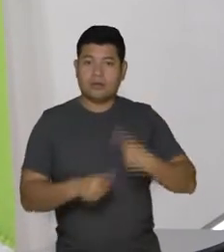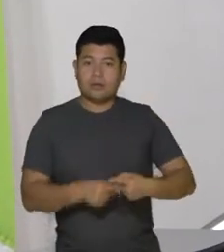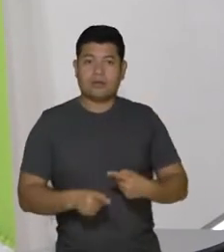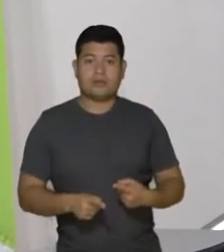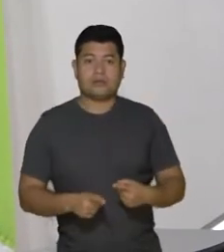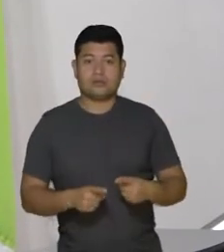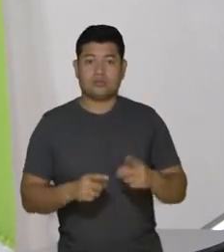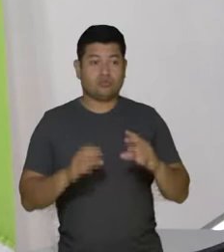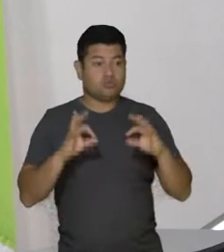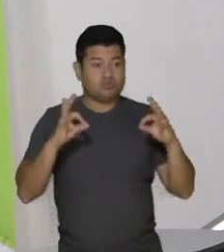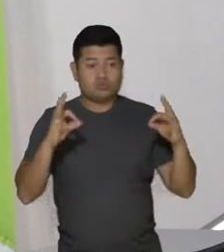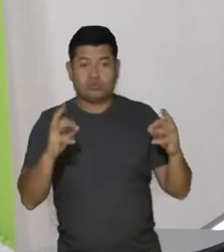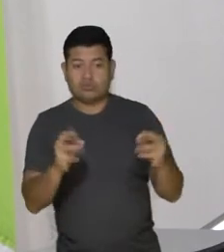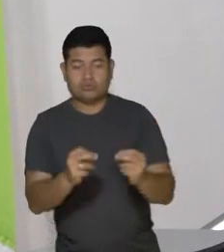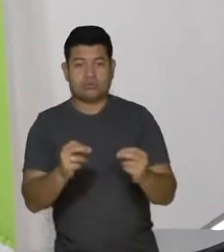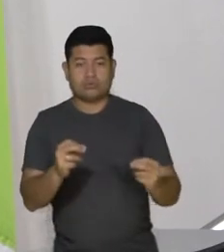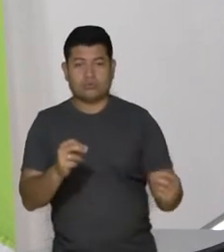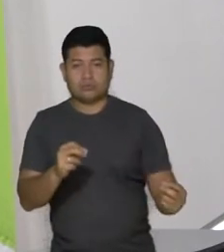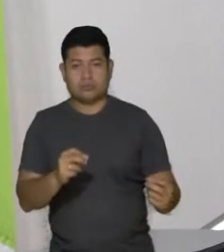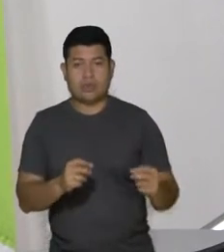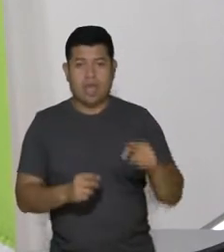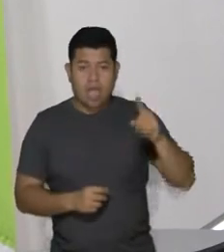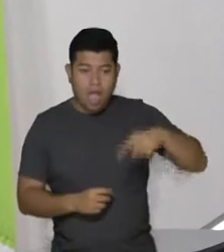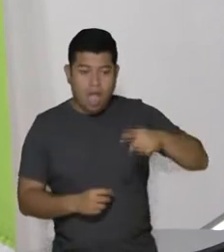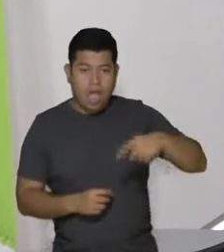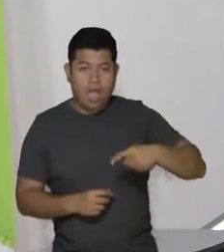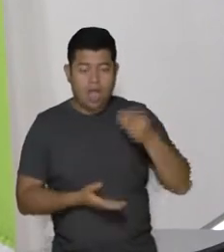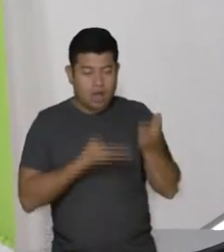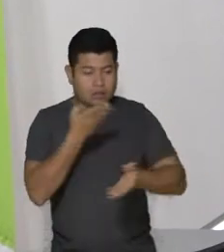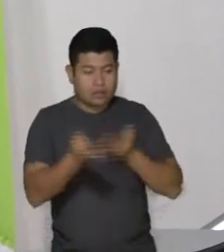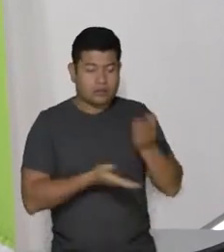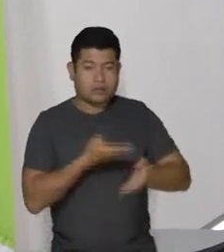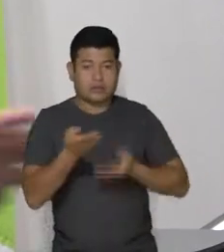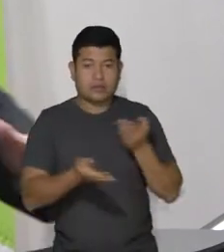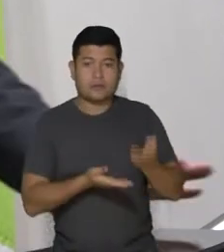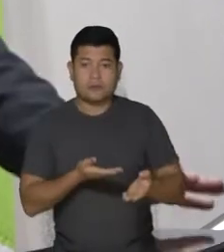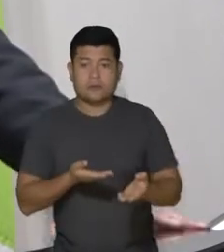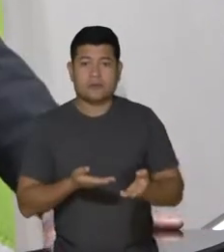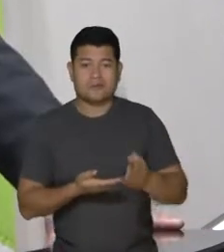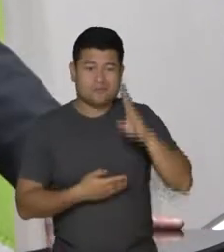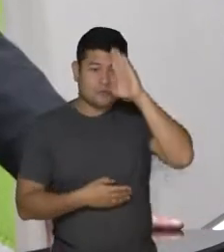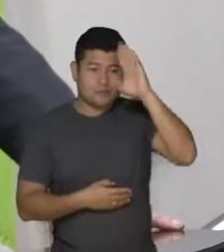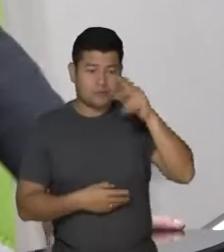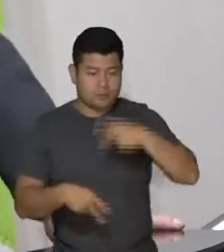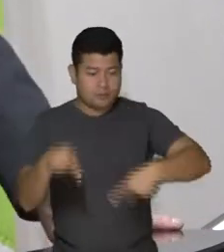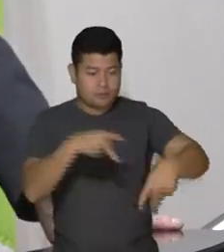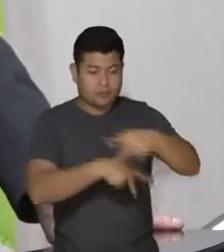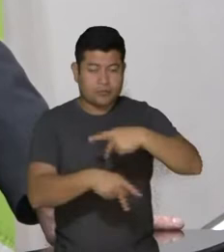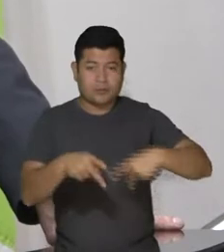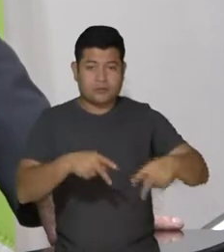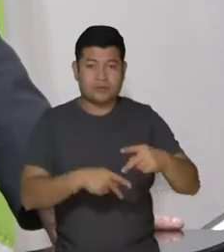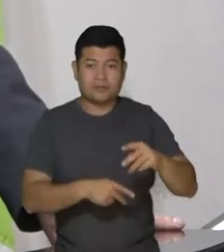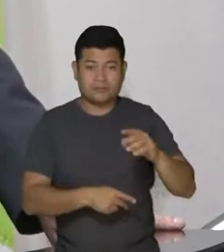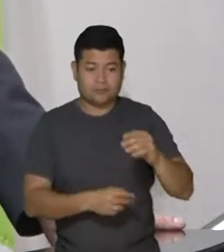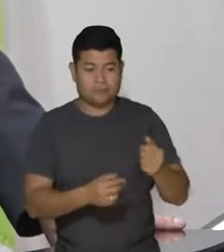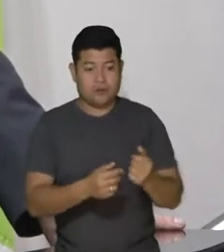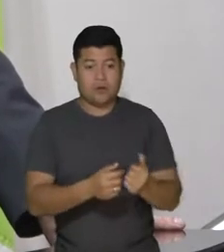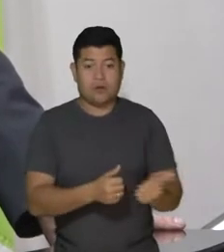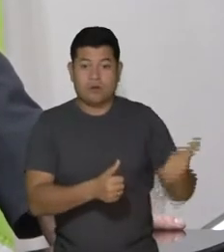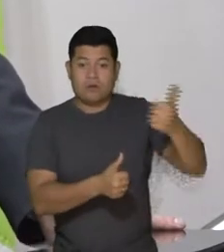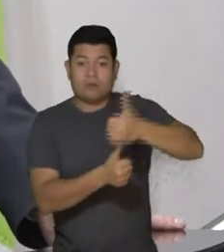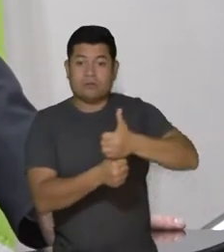de todo um governo é atender essencialmente as pessoas e aí a saúde tem que estar em primeiríssimo lugar